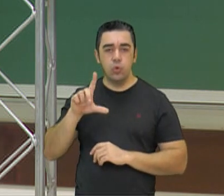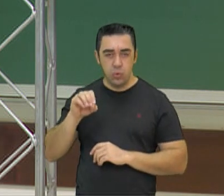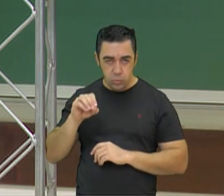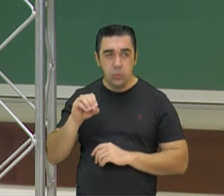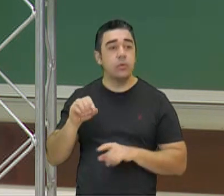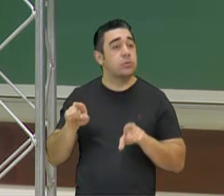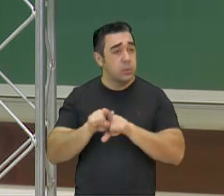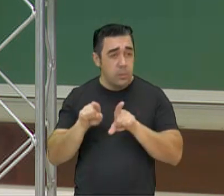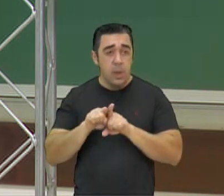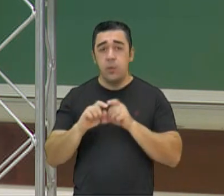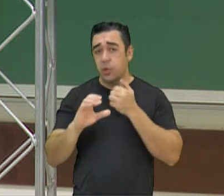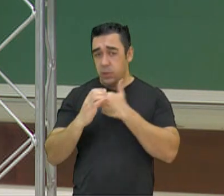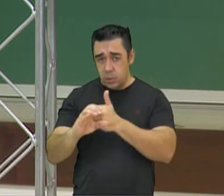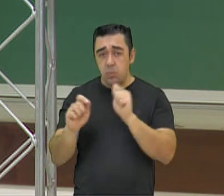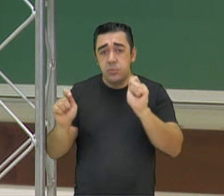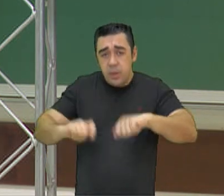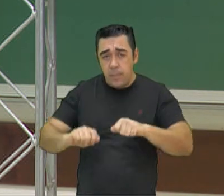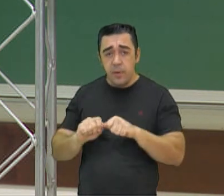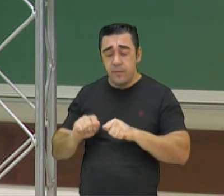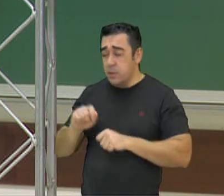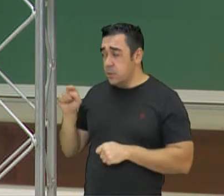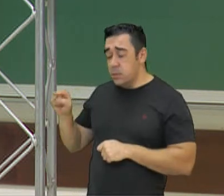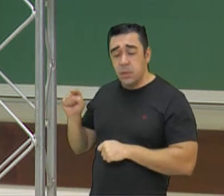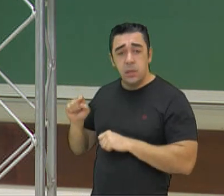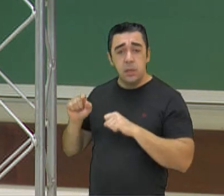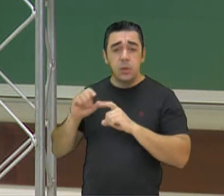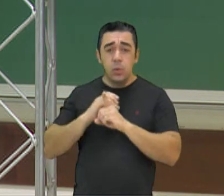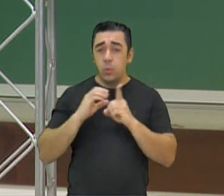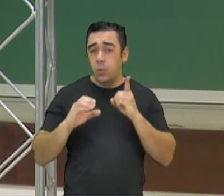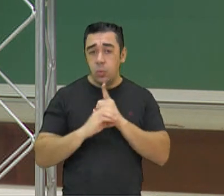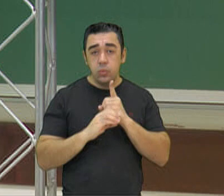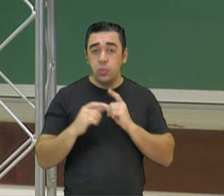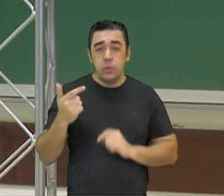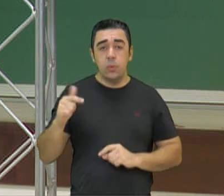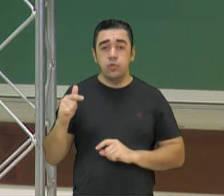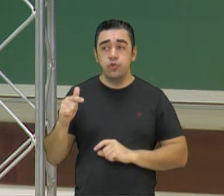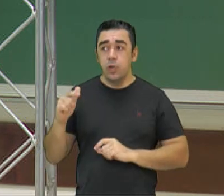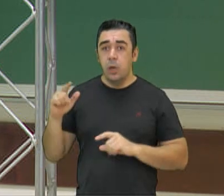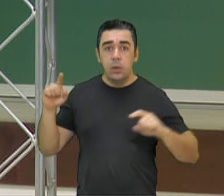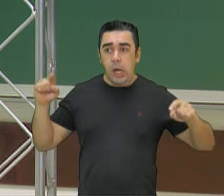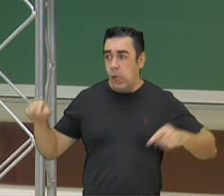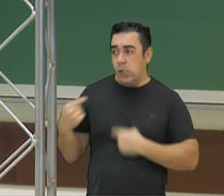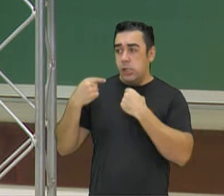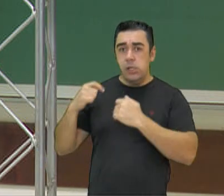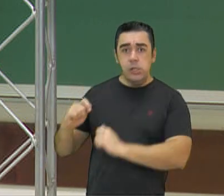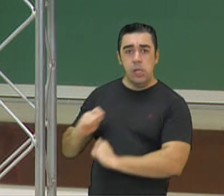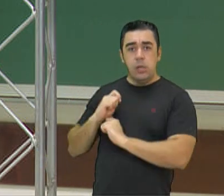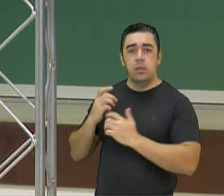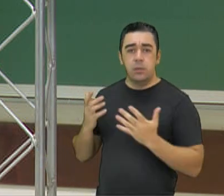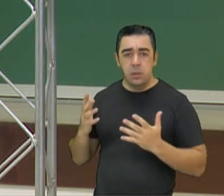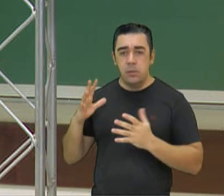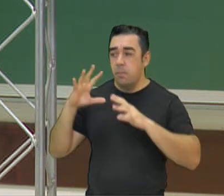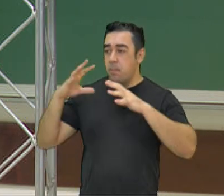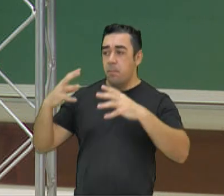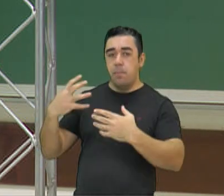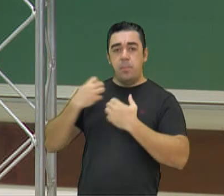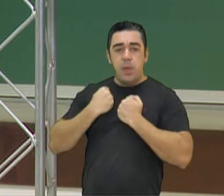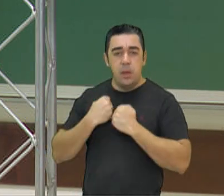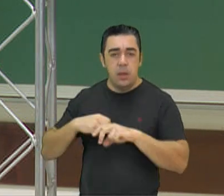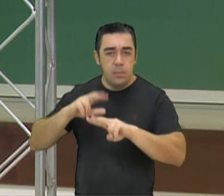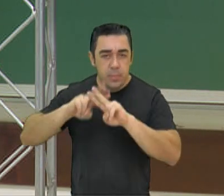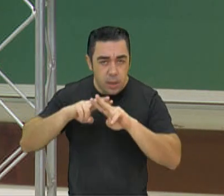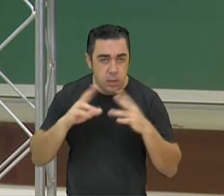era o único lugar que eles poderiam fazer seus cultos sem que eles iam para as catatumbas sem que ninguém fosse